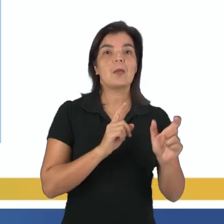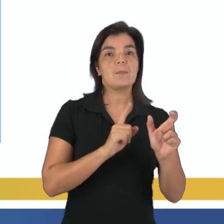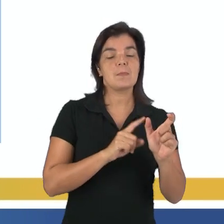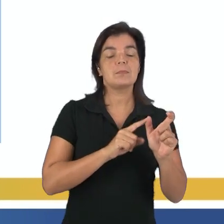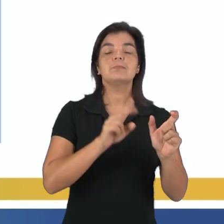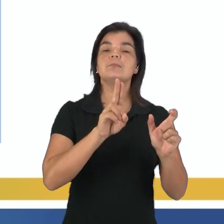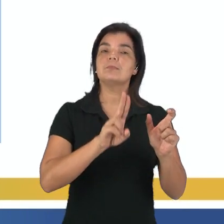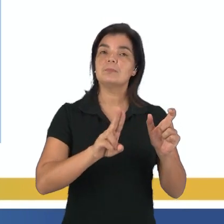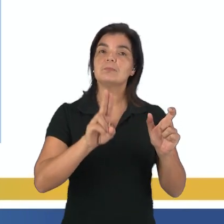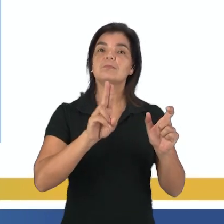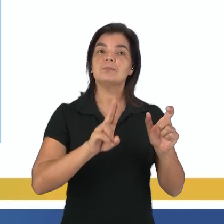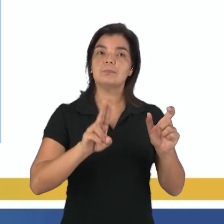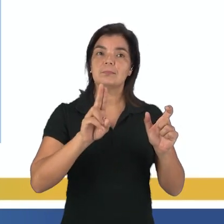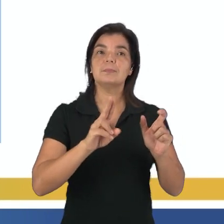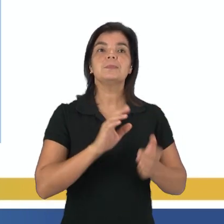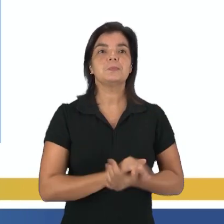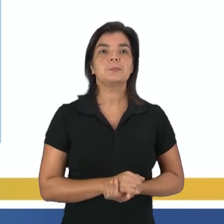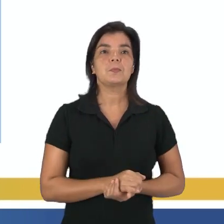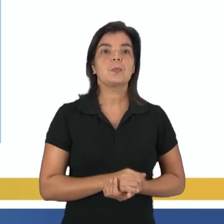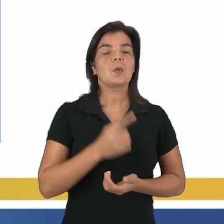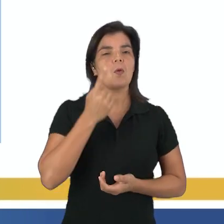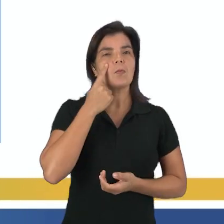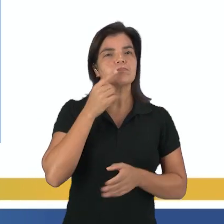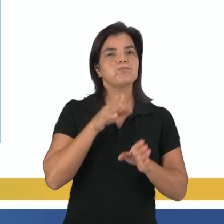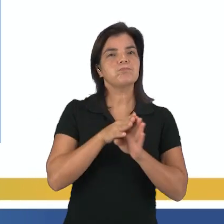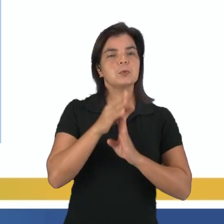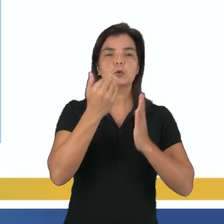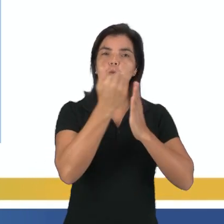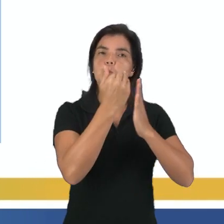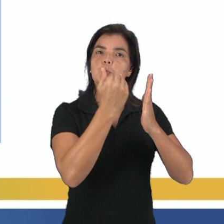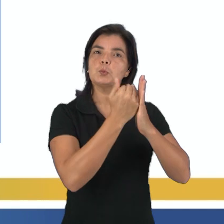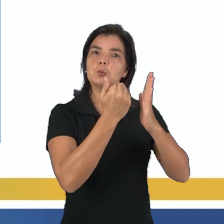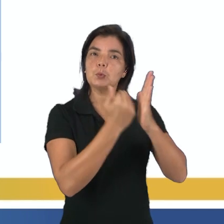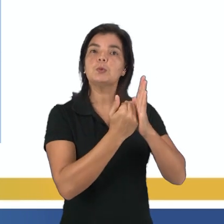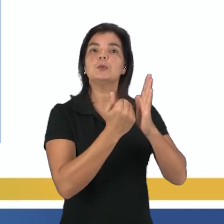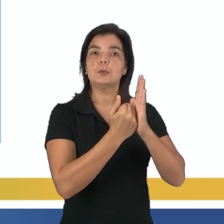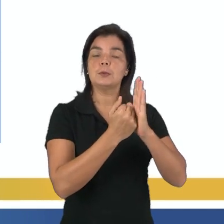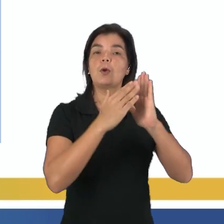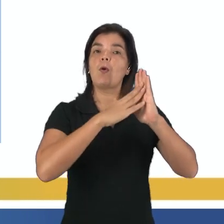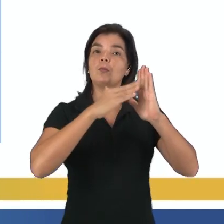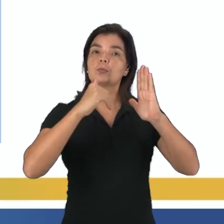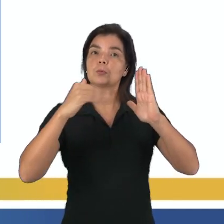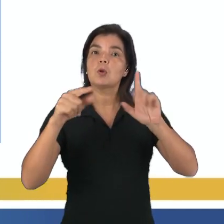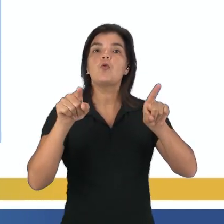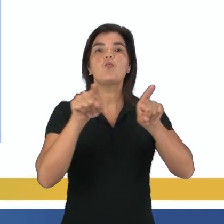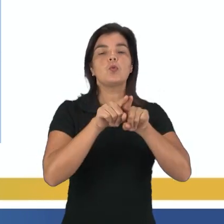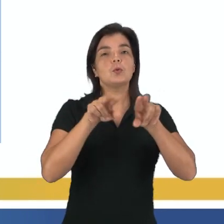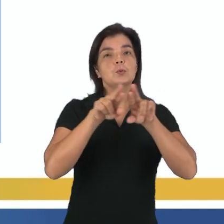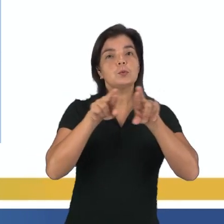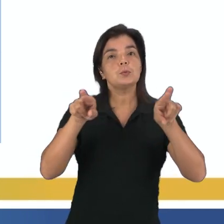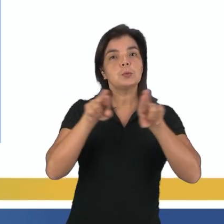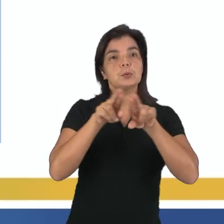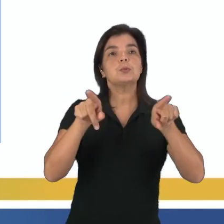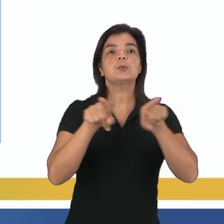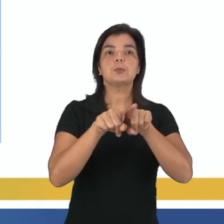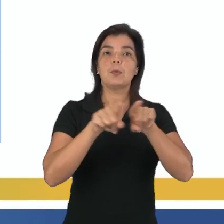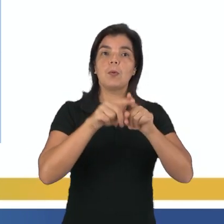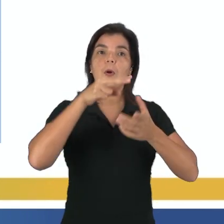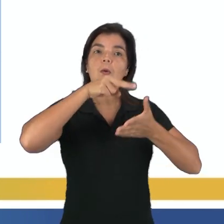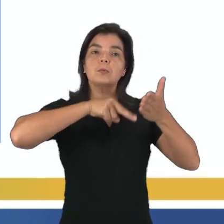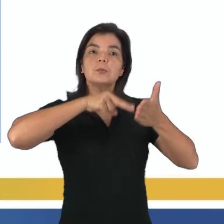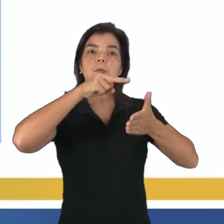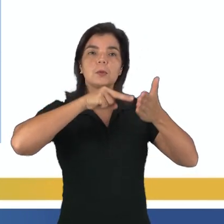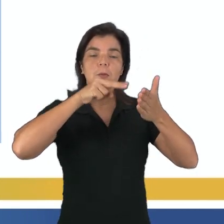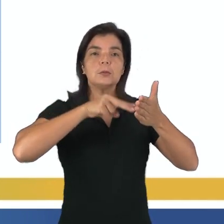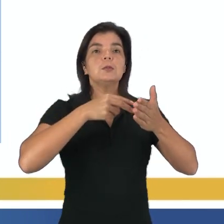cuidadosamente as palavras a utilizar, orientando os critérios estéticos e atribui um ritmo e conduz o leitor